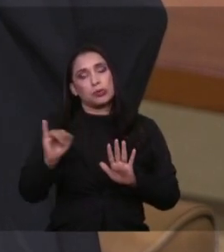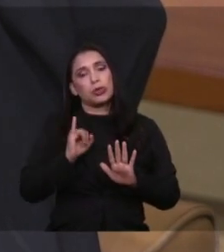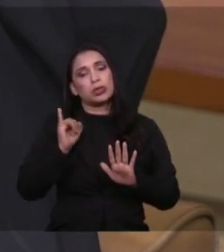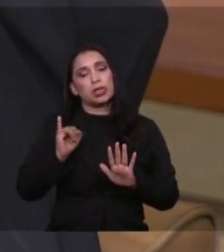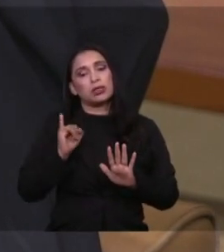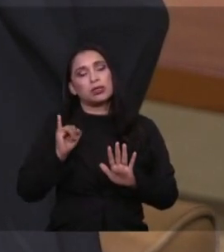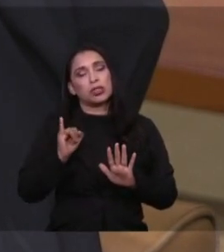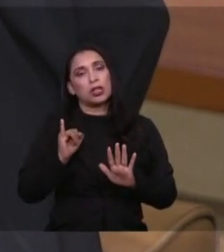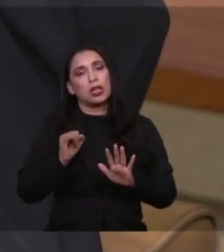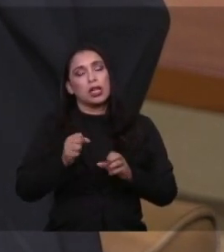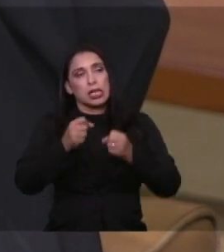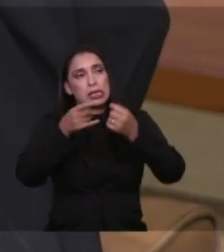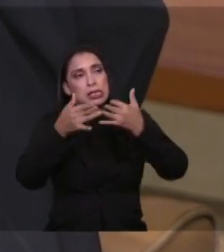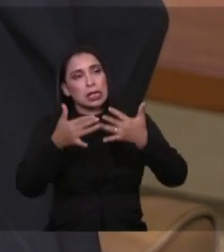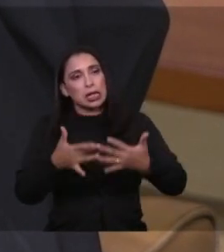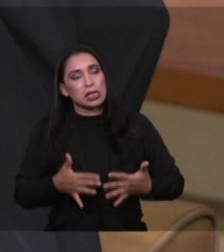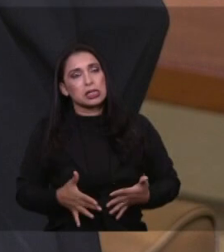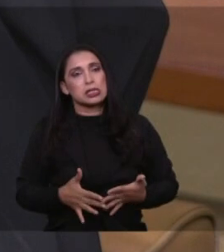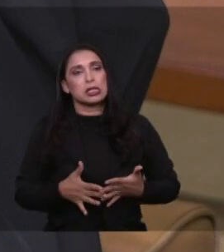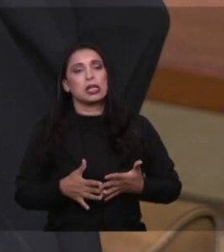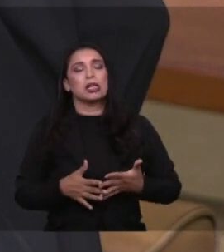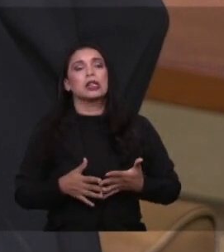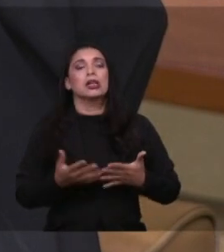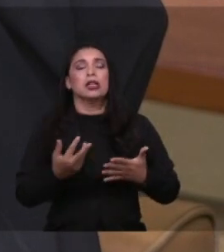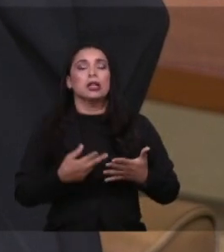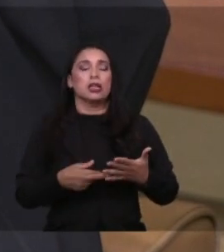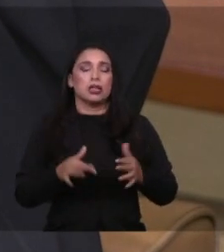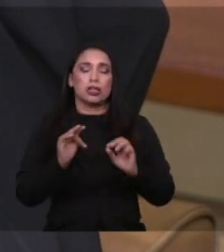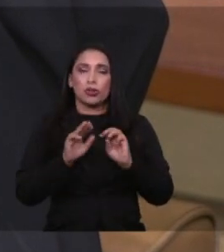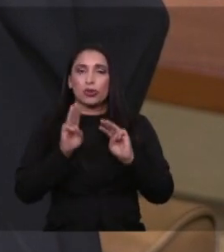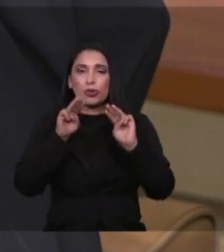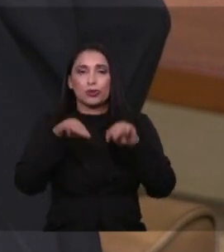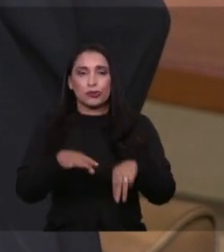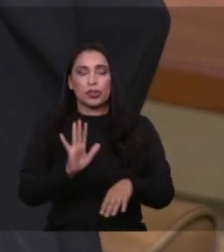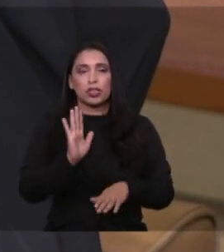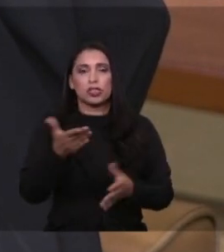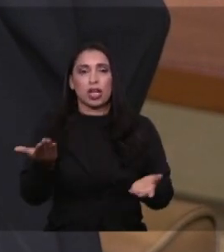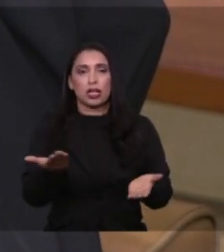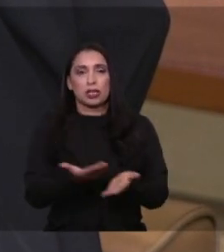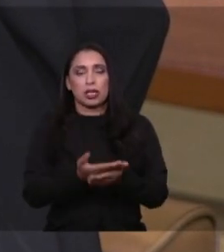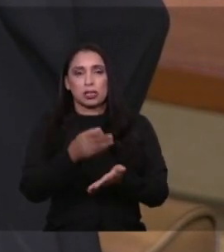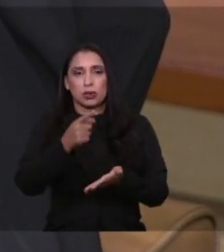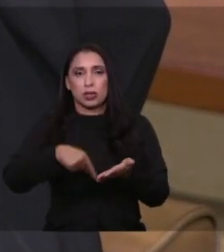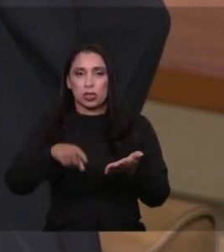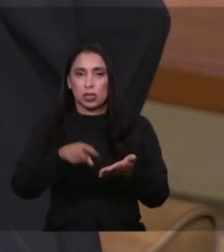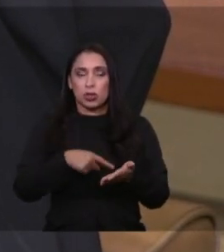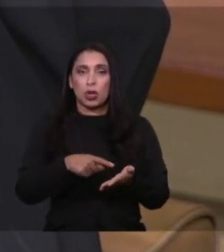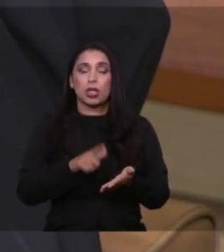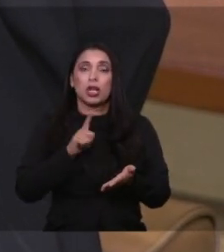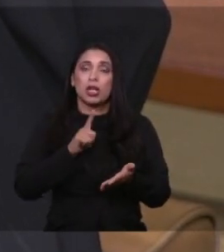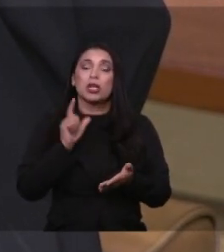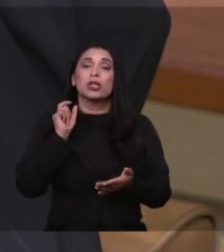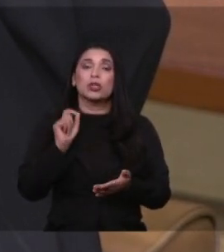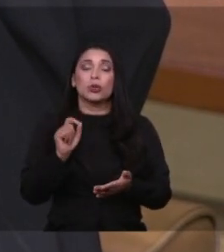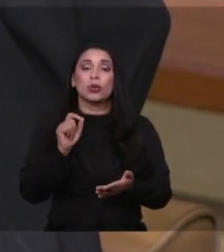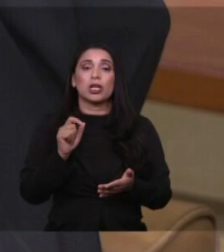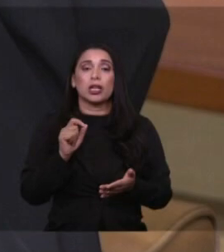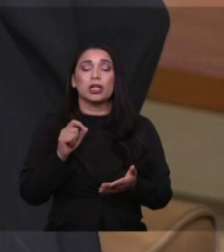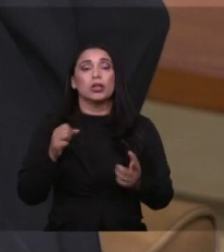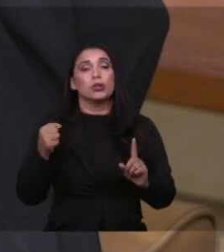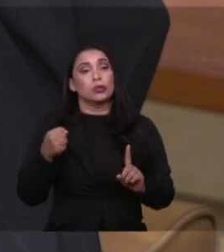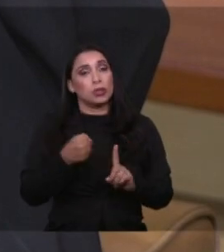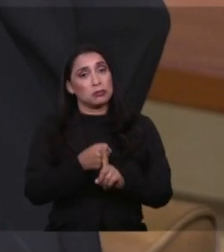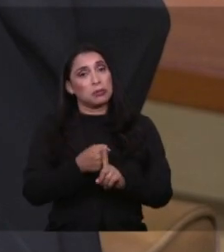a despeito do trânsito em julgado da ação rescisória e, eventualmente, do impacto que isso possa ter nas rescisórias